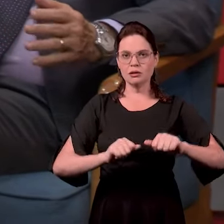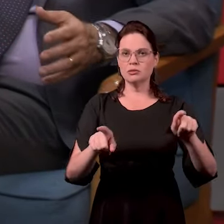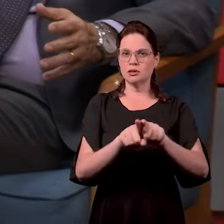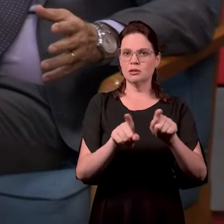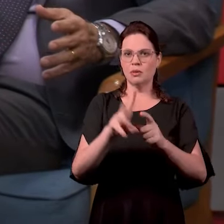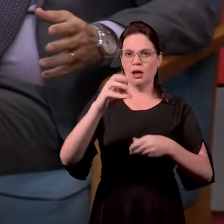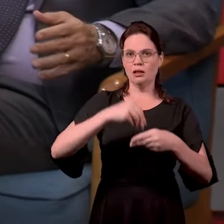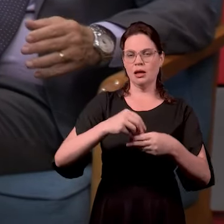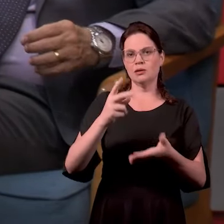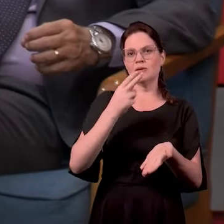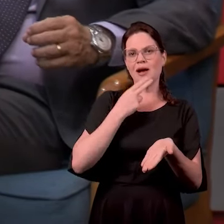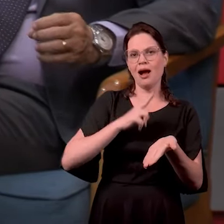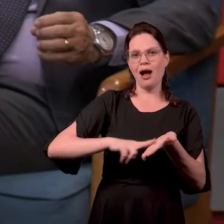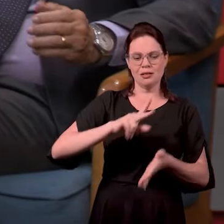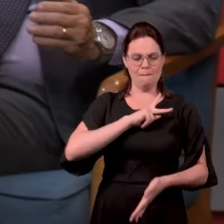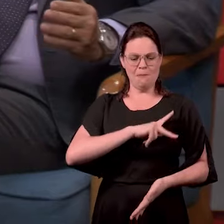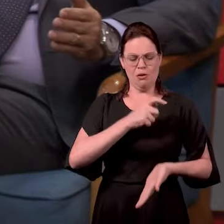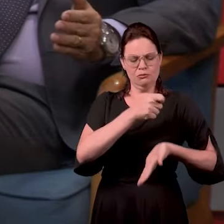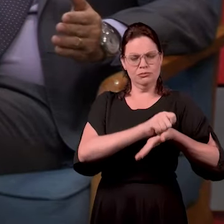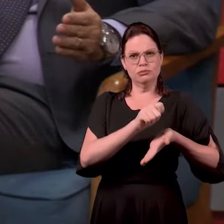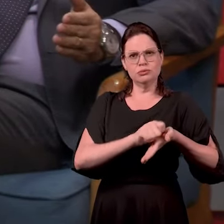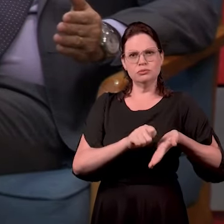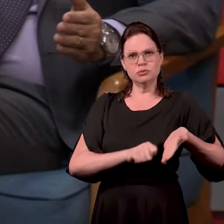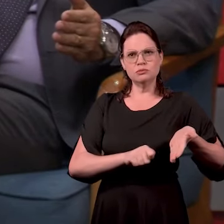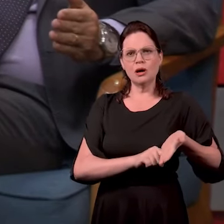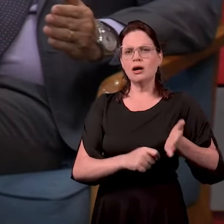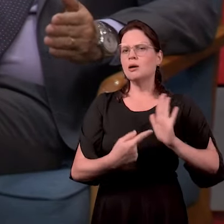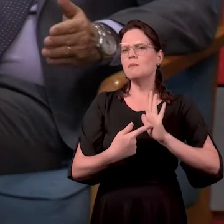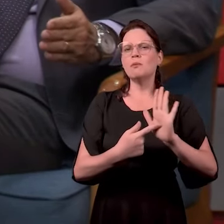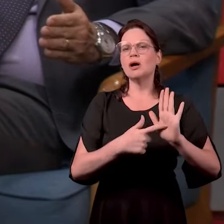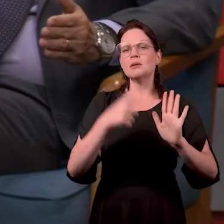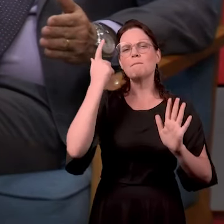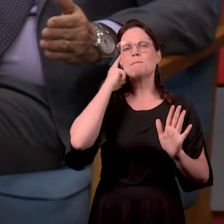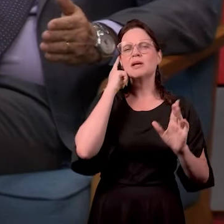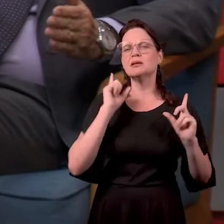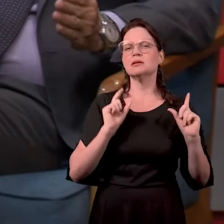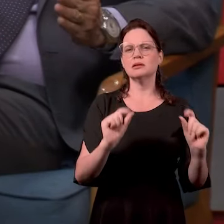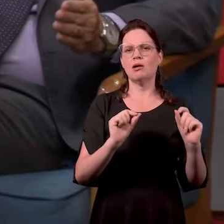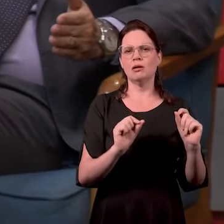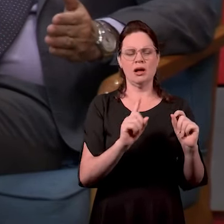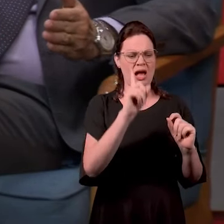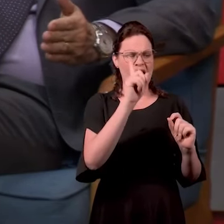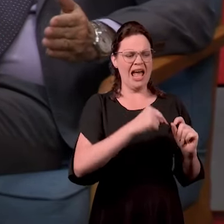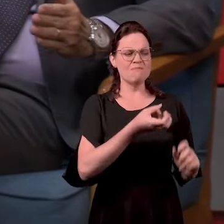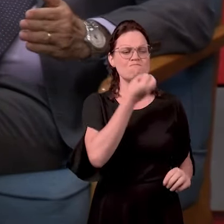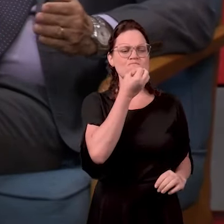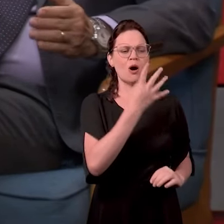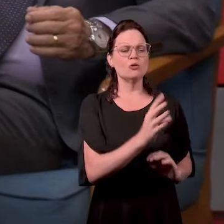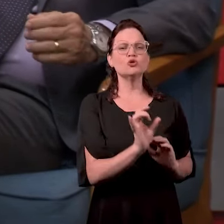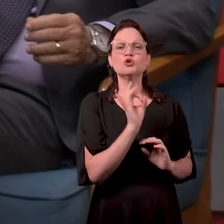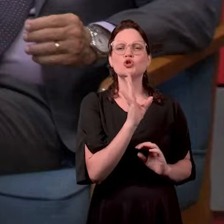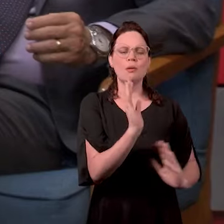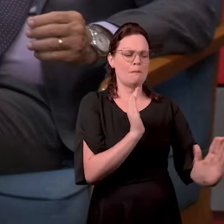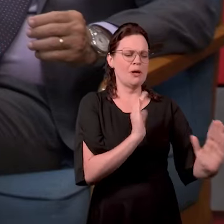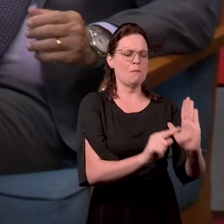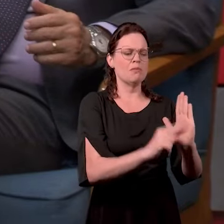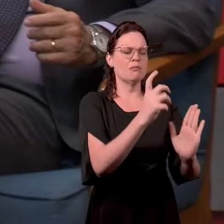nas cartas de Paulo, eles foram importantes e existiram apenas no 1º